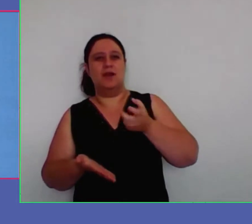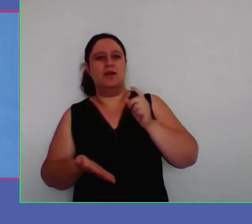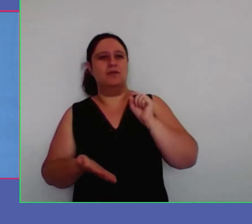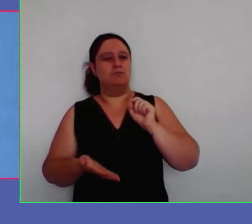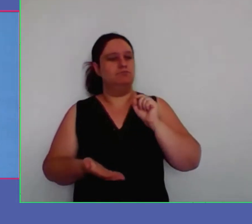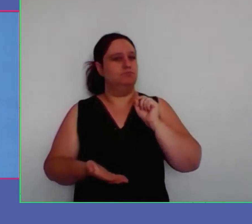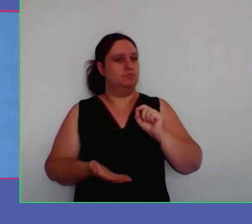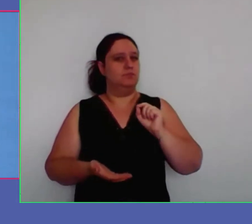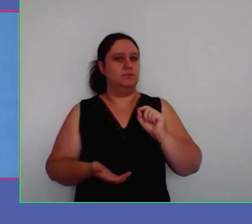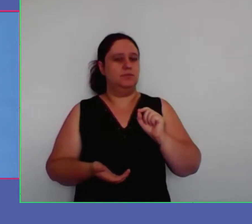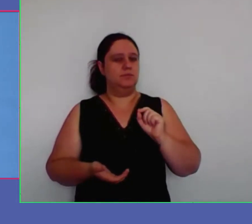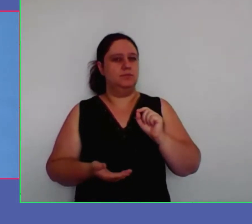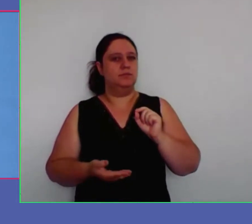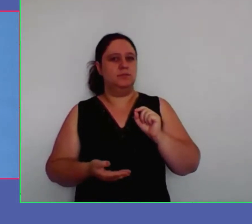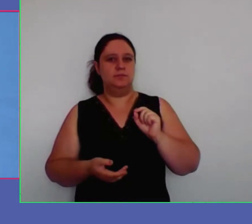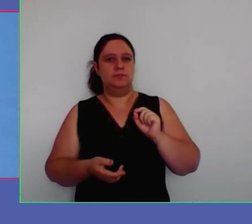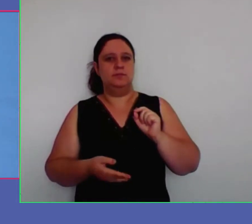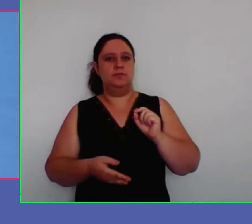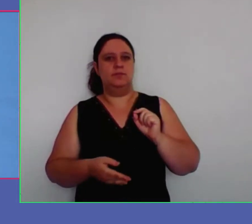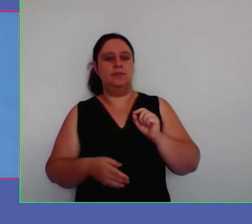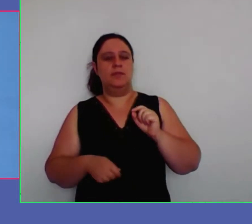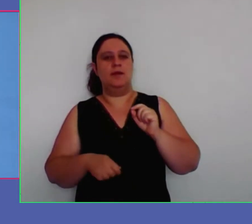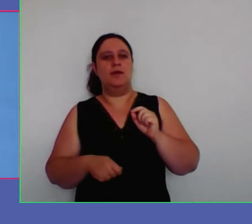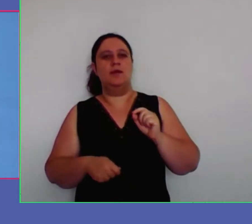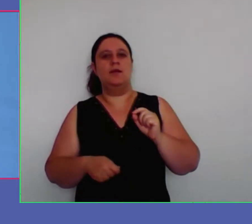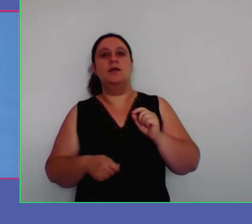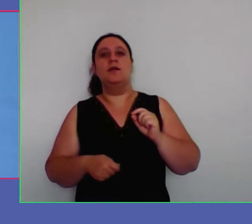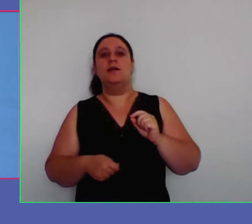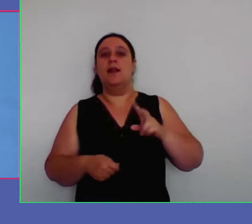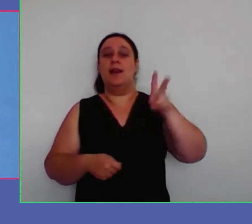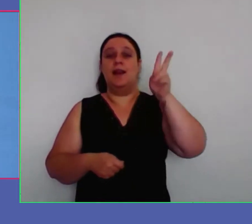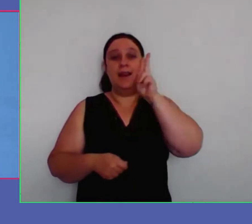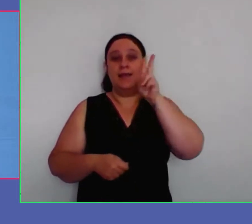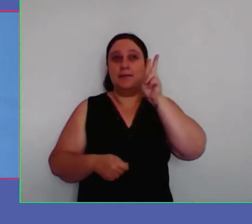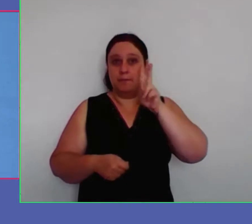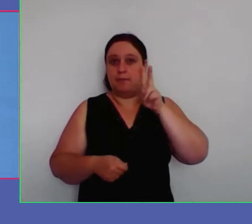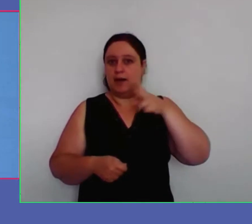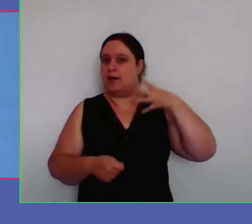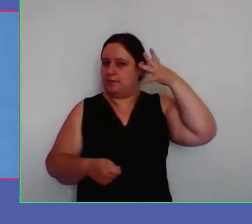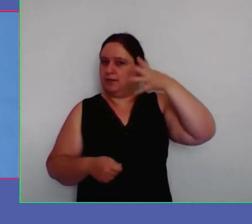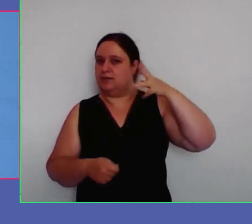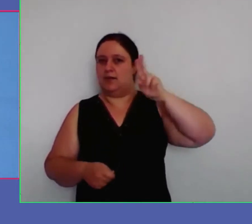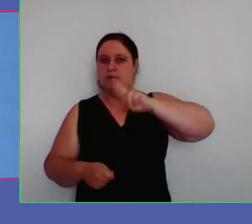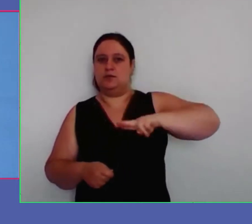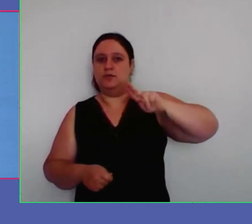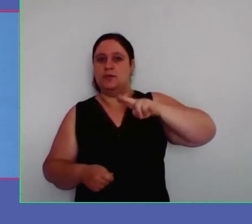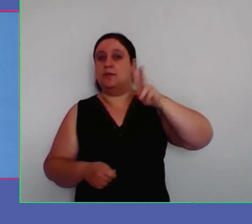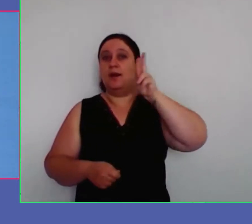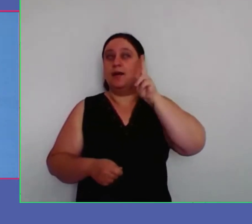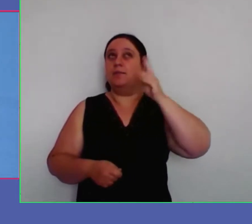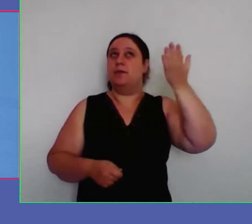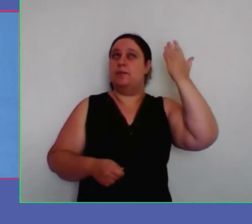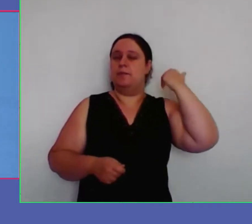fazer uma boa parte da mensagem, fazer uma retrospectiva dos capítulos de 1 até 15.